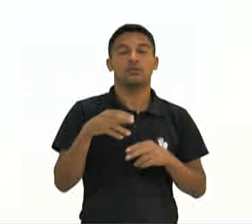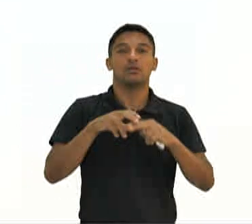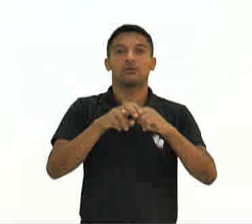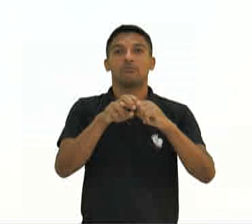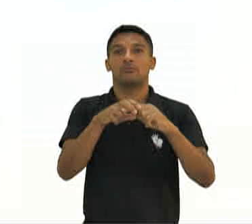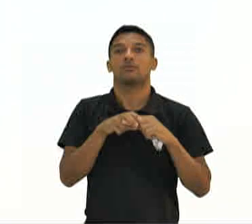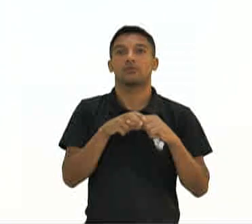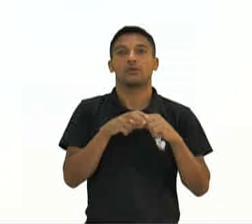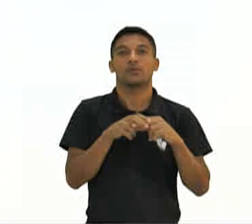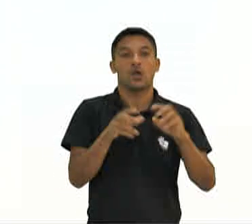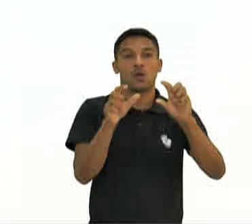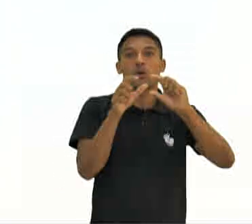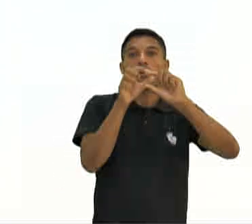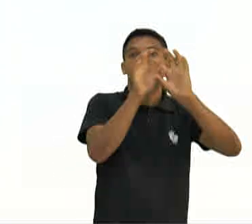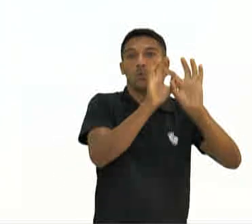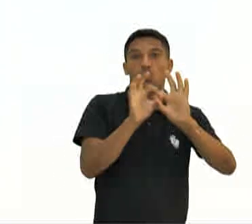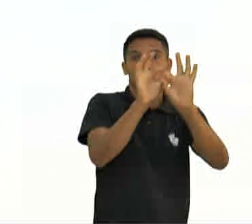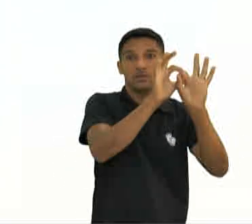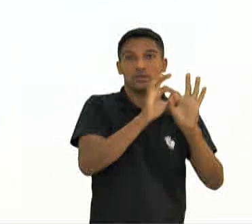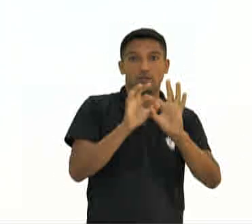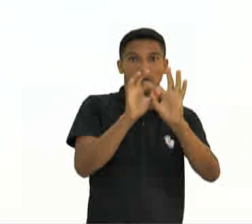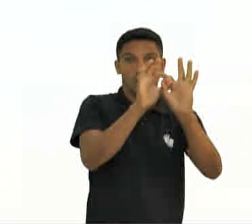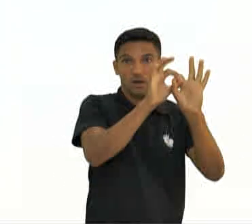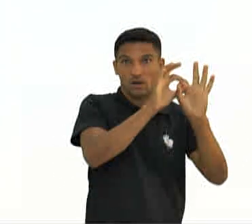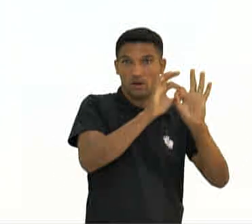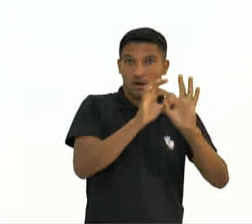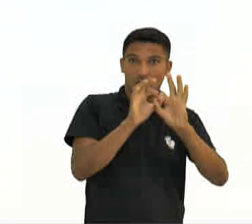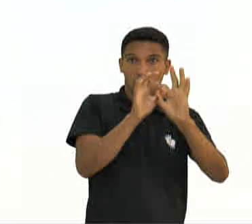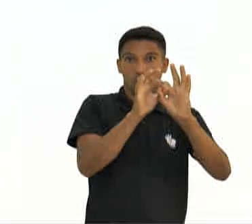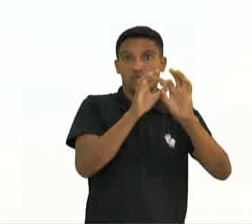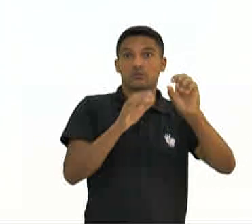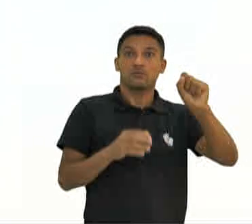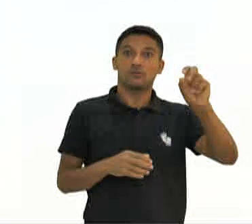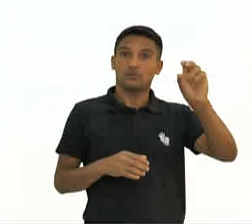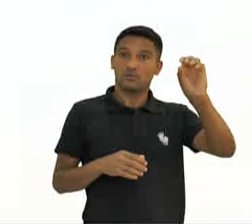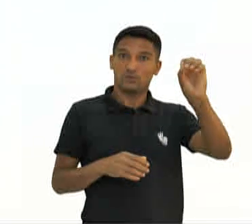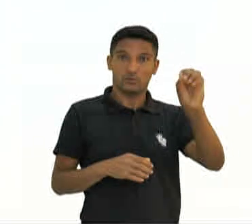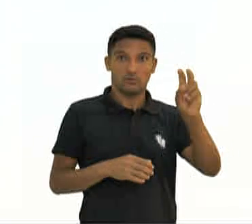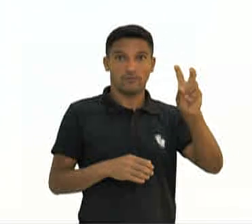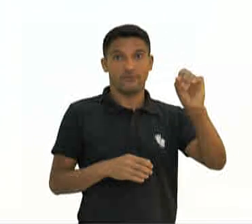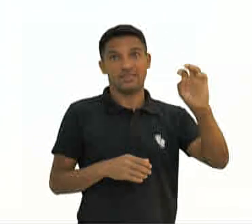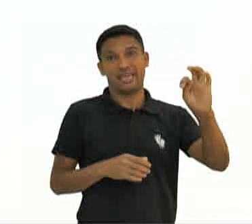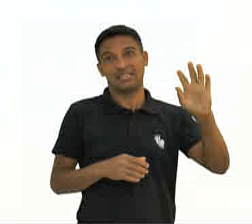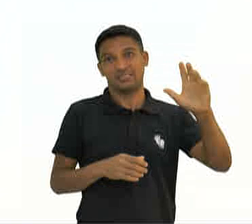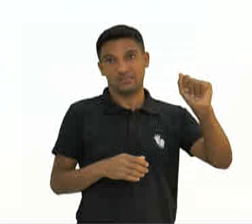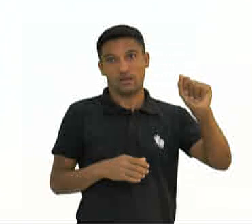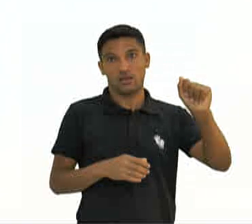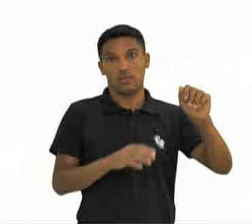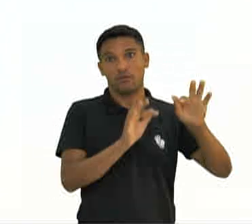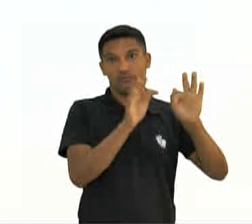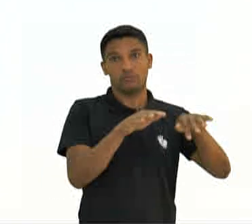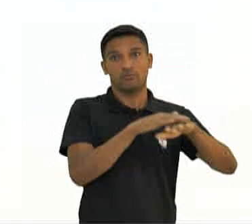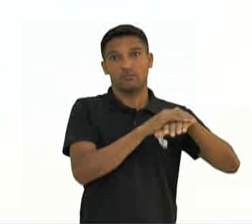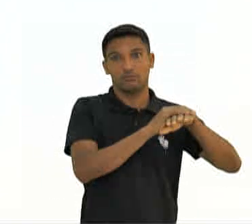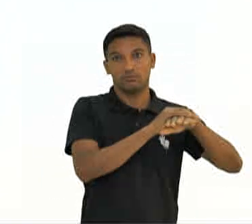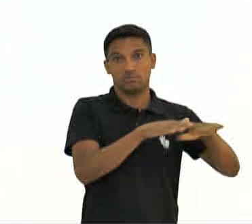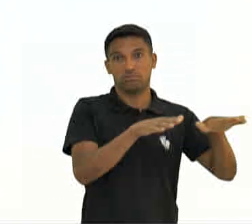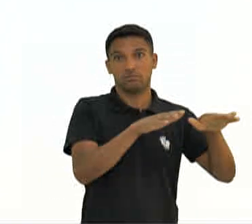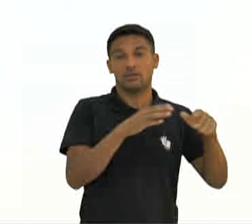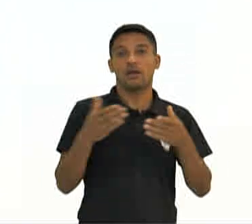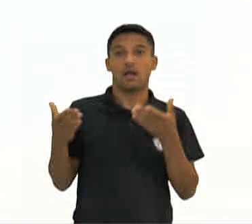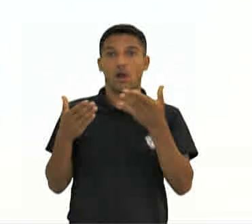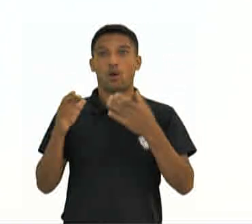né? E o seu estilo foi trazido um estilo ocidental, né? Com a saída dos russos. Então tem essa diferença